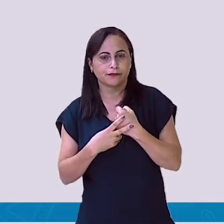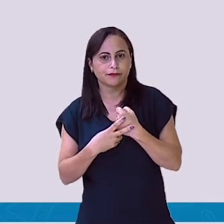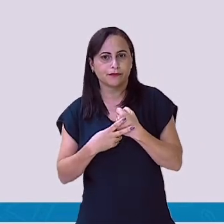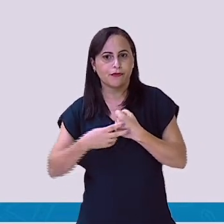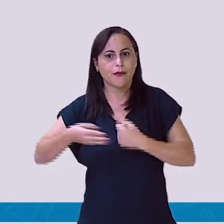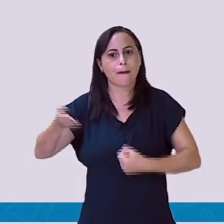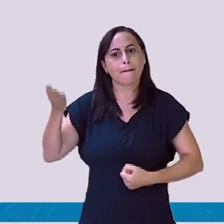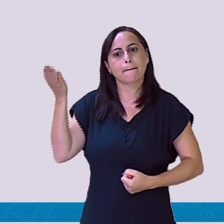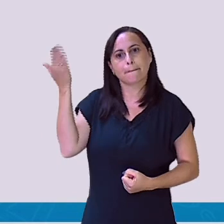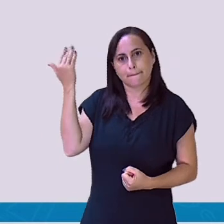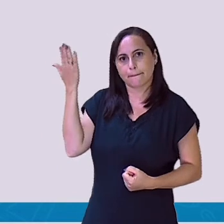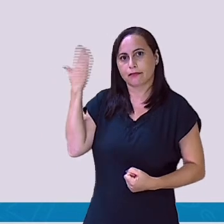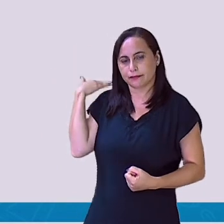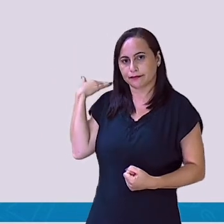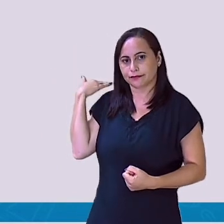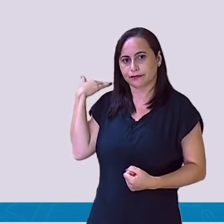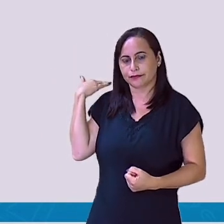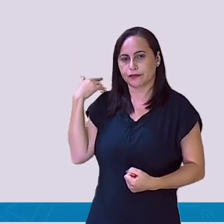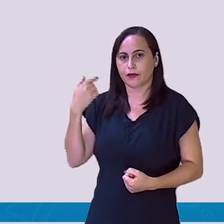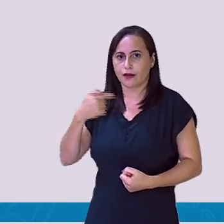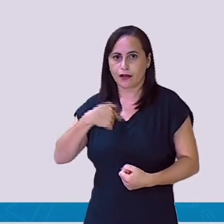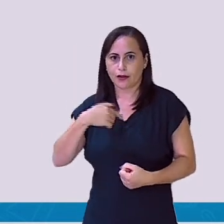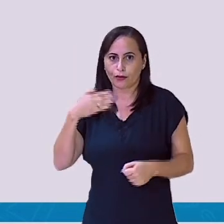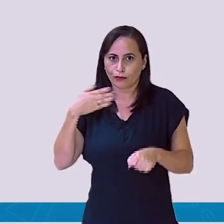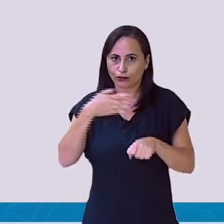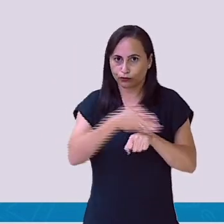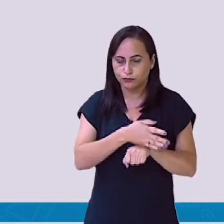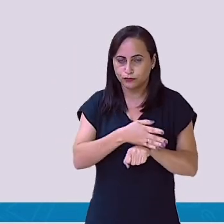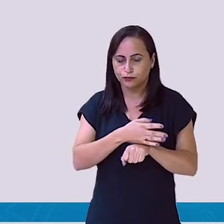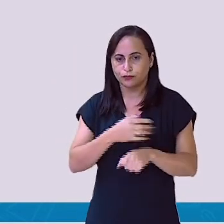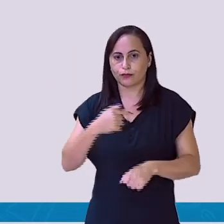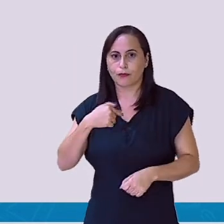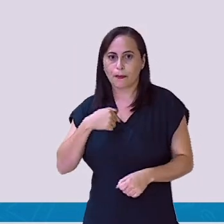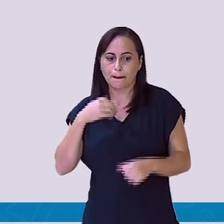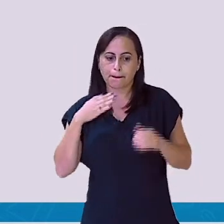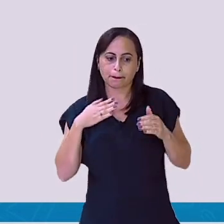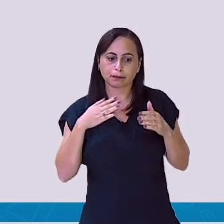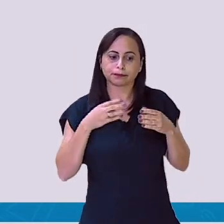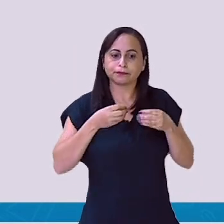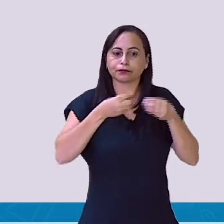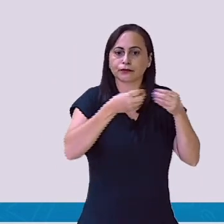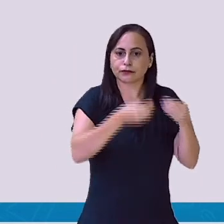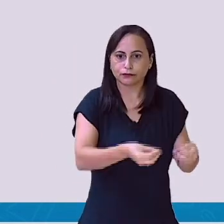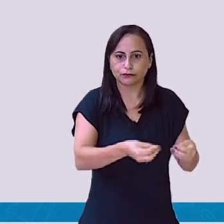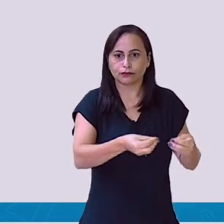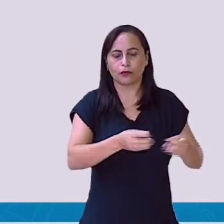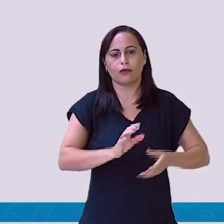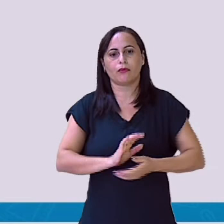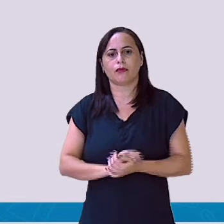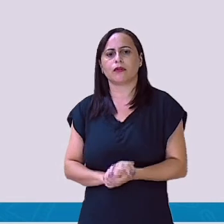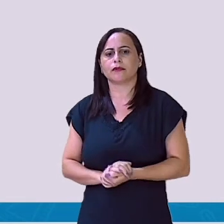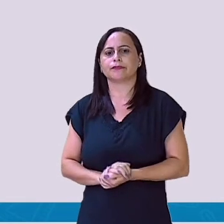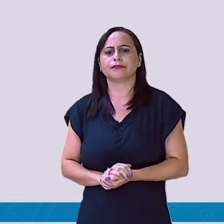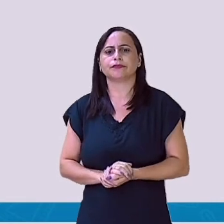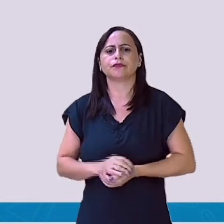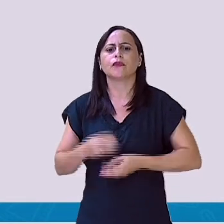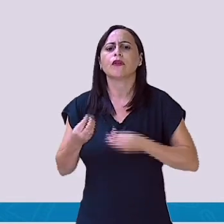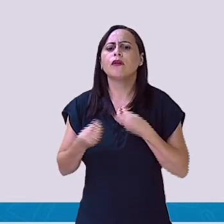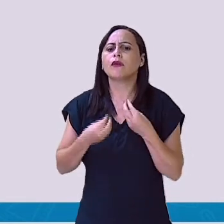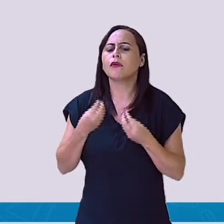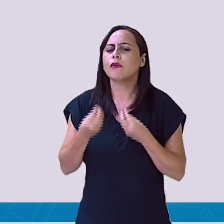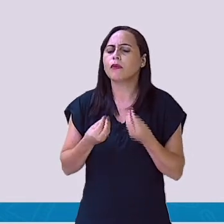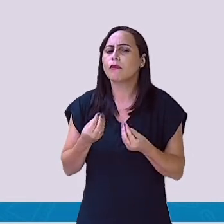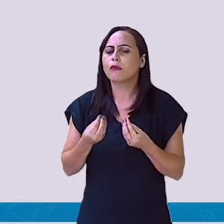pretérito, né? Eu cheguei, eu coloquei. Como ficam esses verbos cheguei